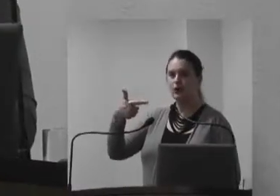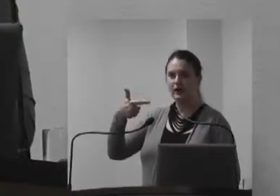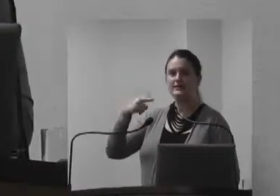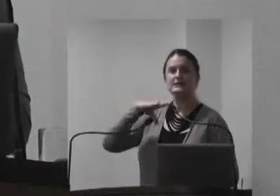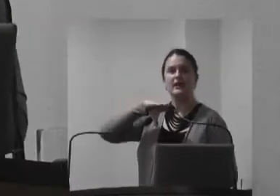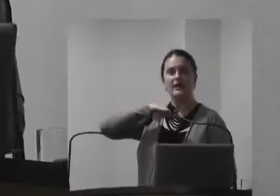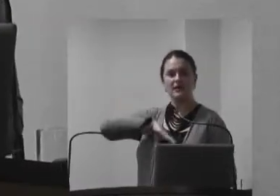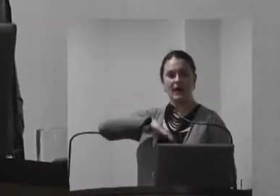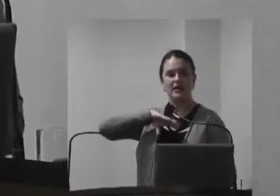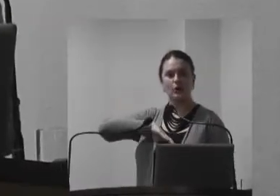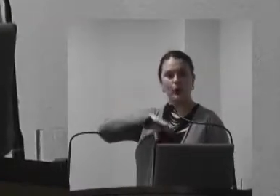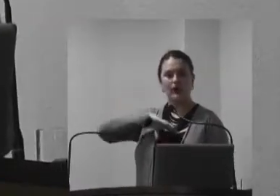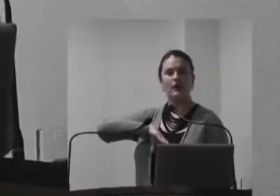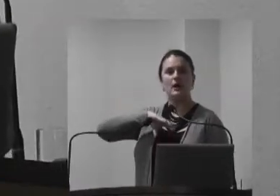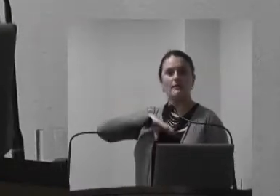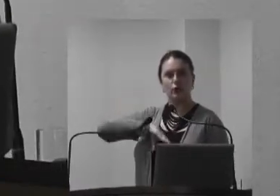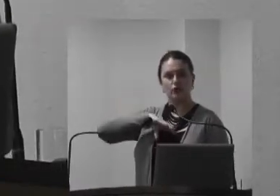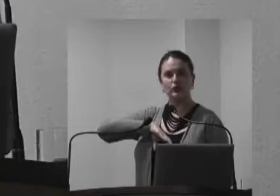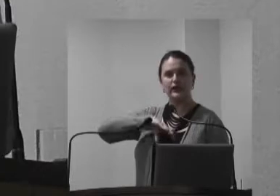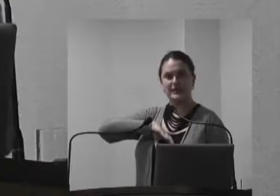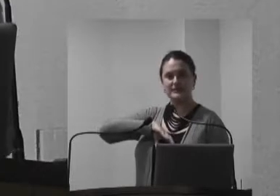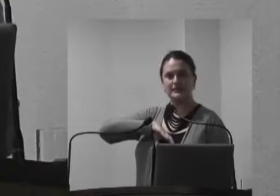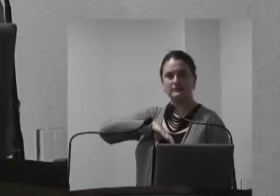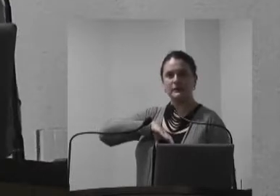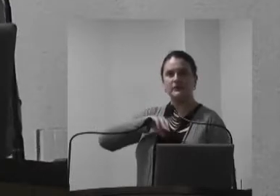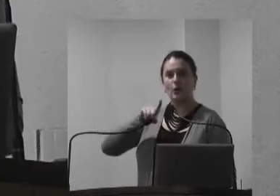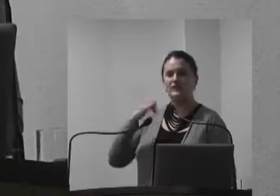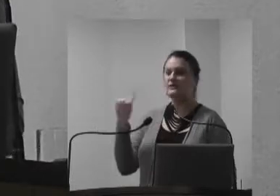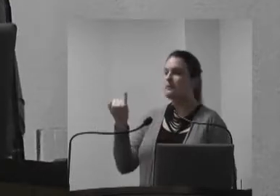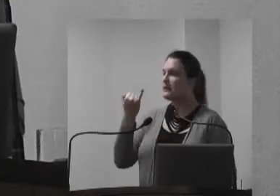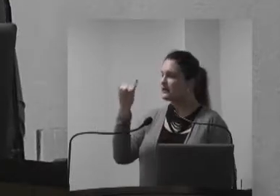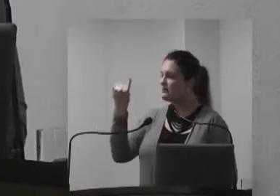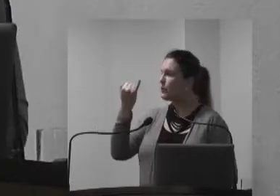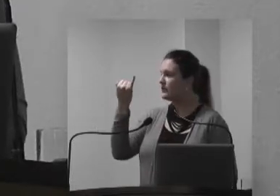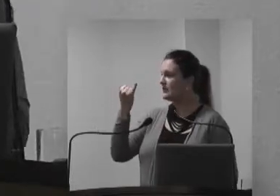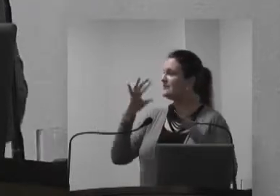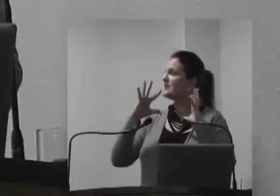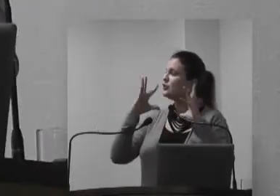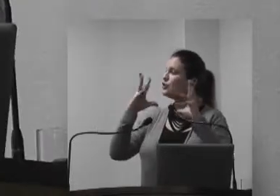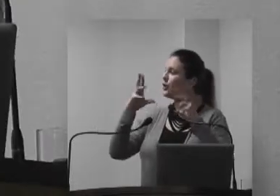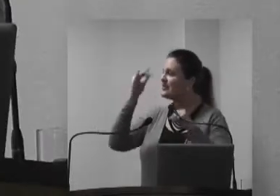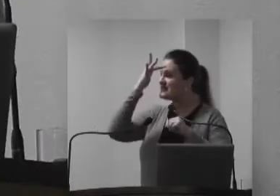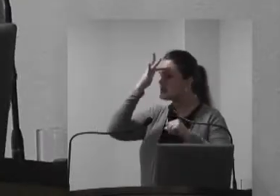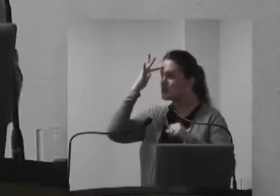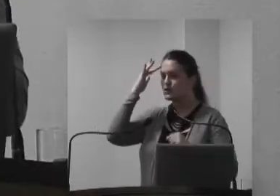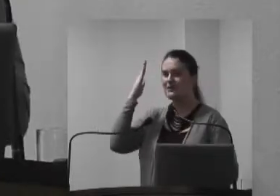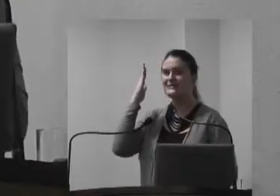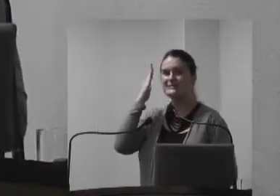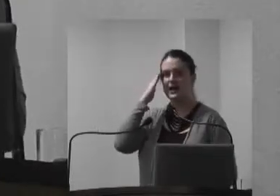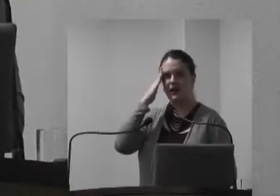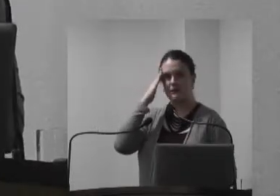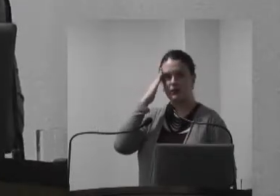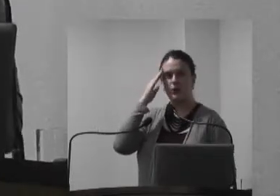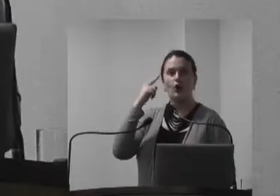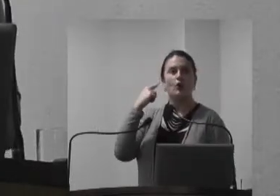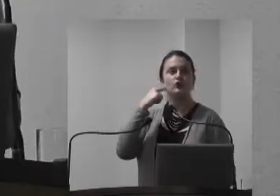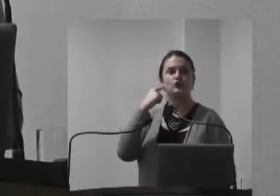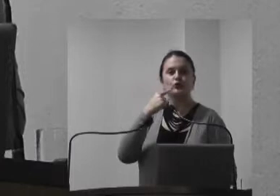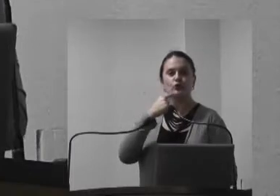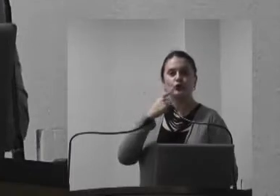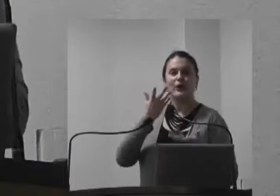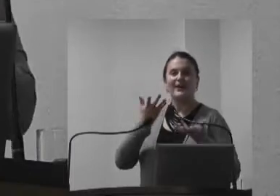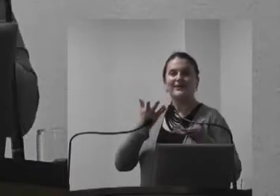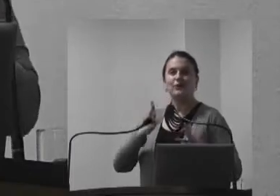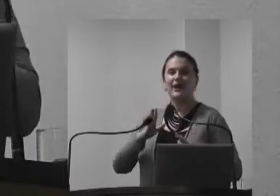a L2, que é a língua portuguesa. Então, é extremamente importante que todas as pessoas saibam.